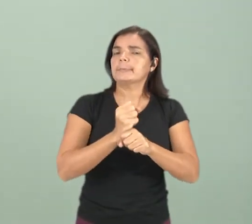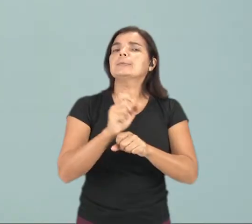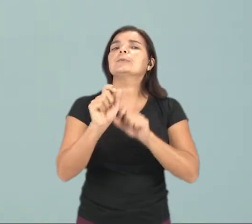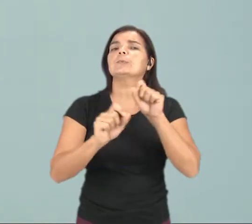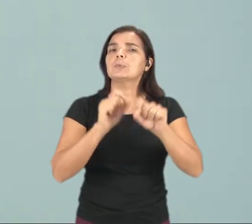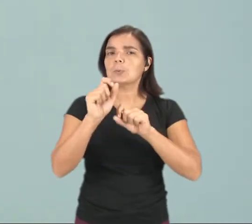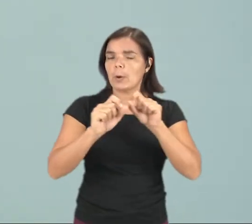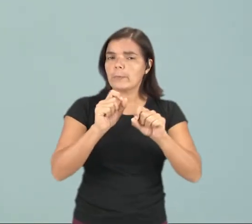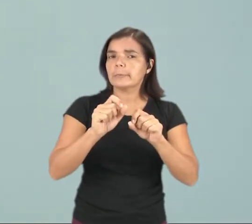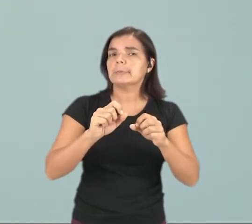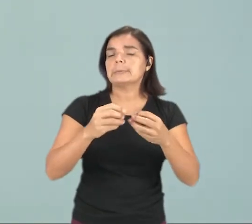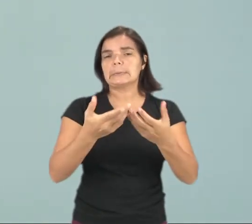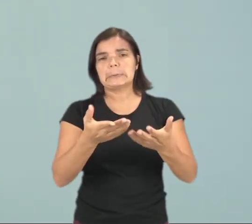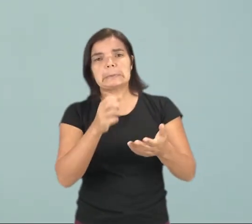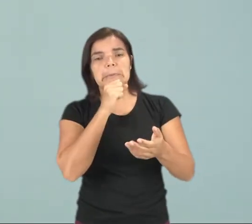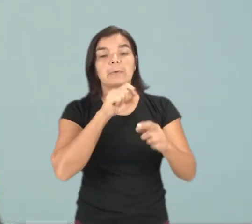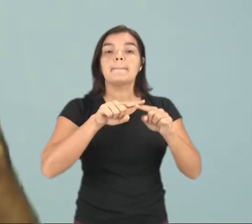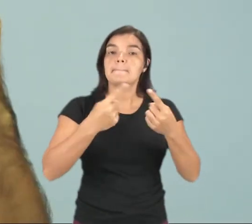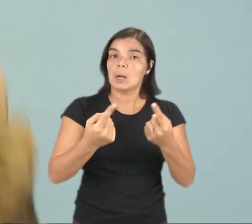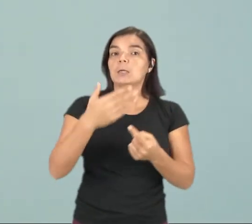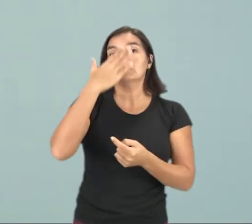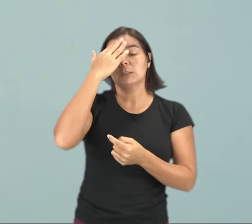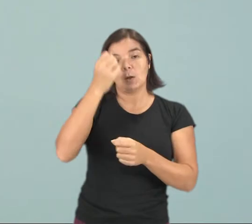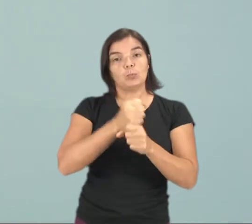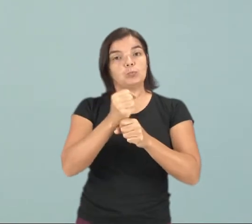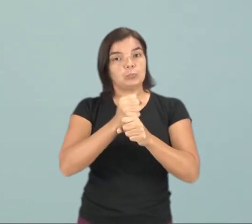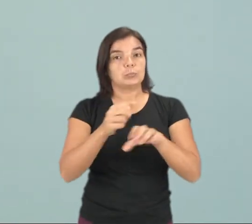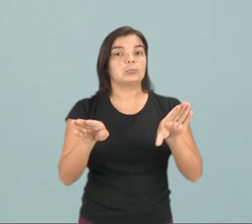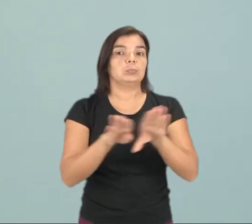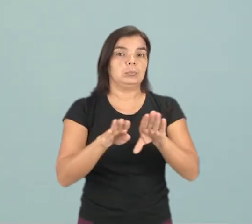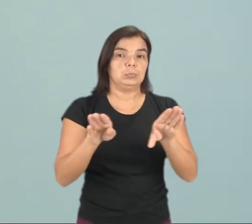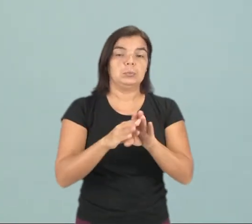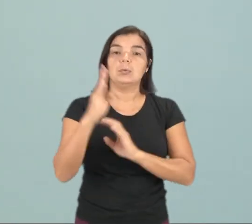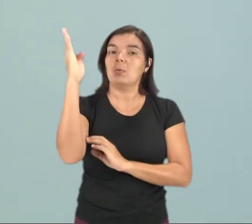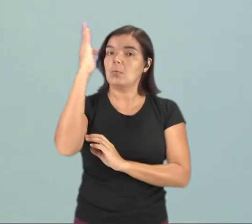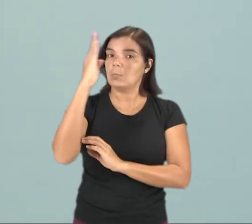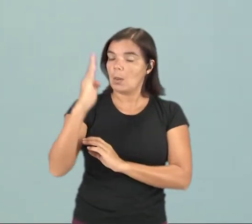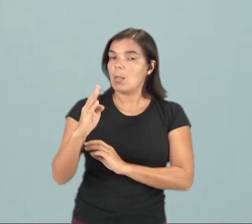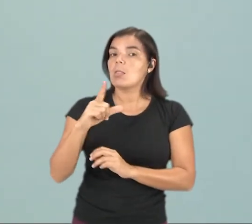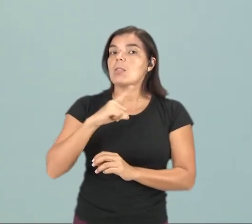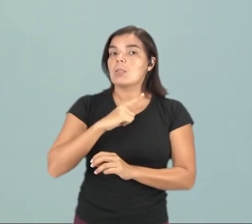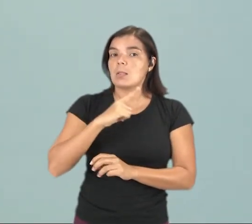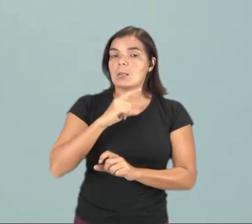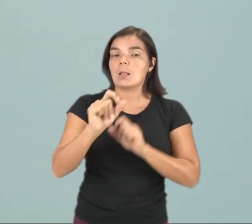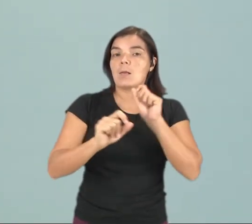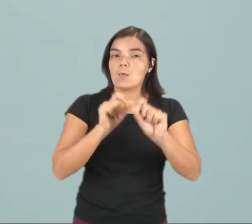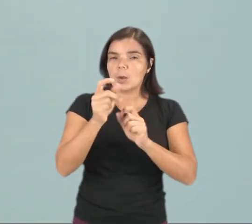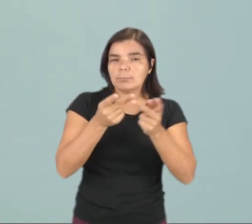sendo sucateado, mas o que se sabe é que nos últimos anos também o Brasil tem buscado